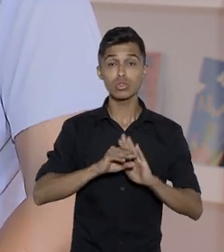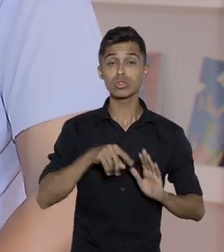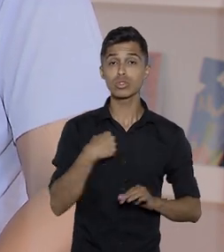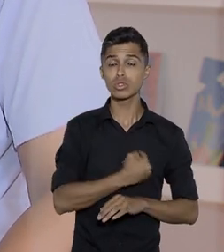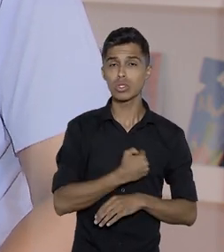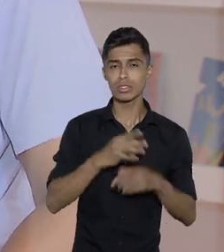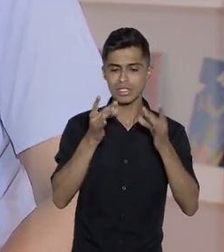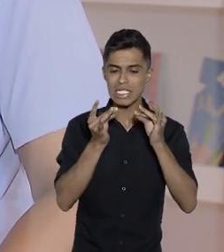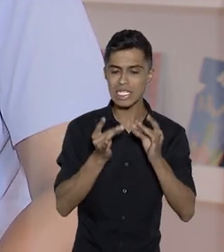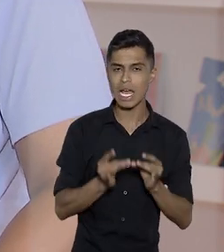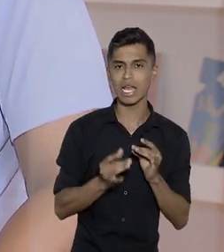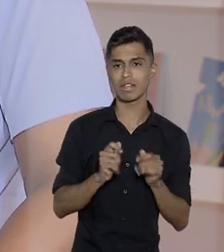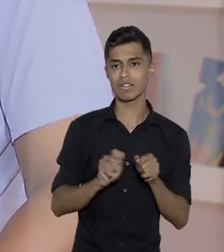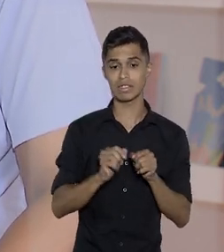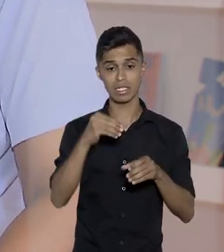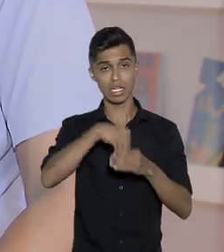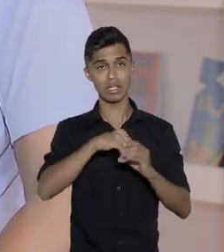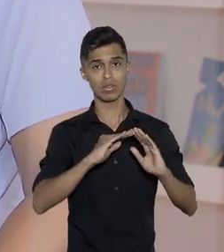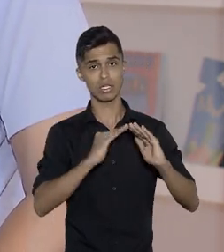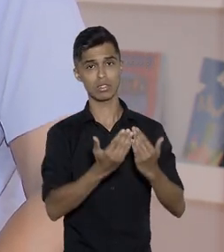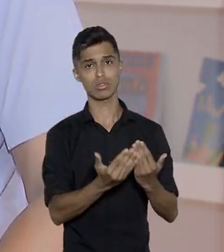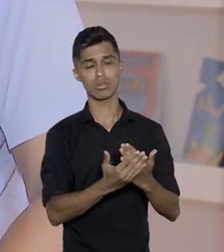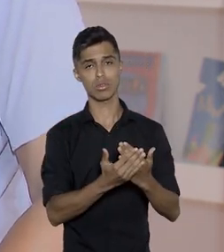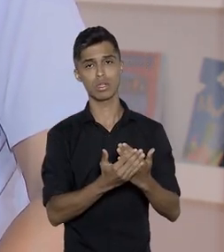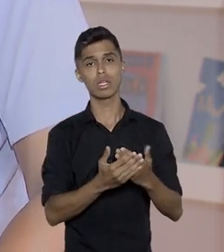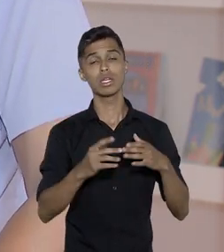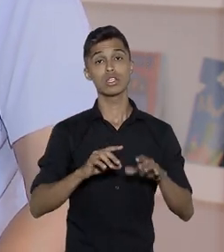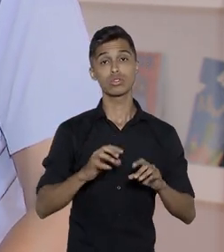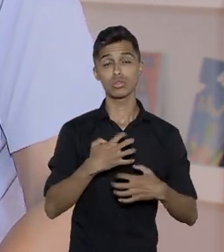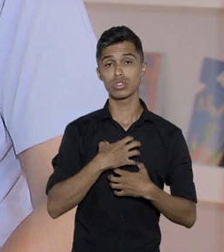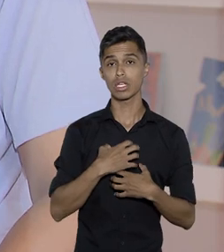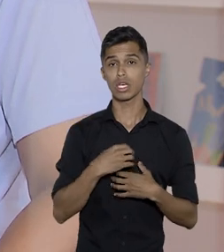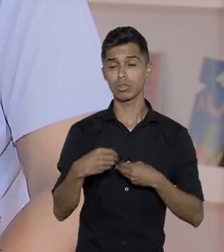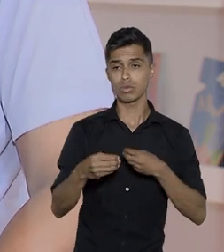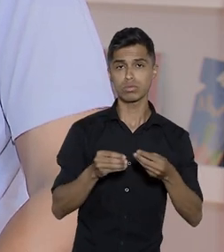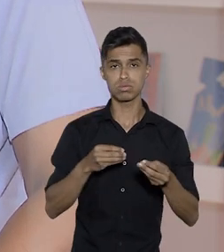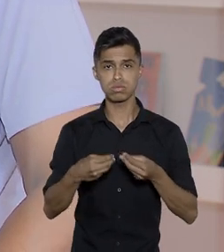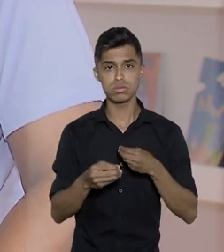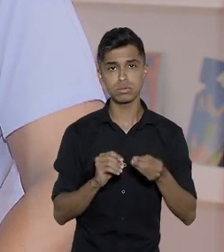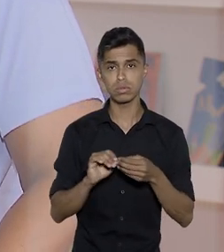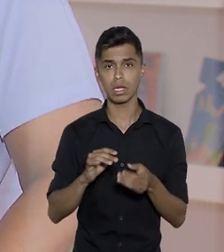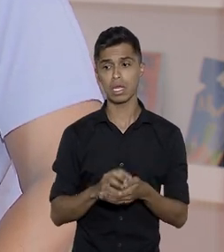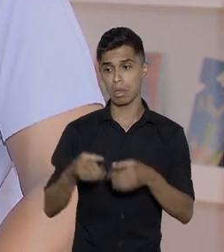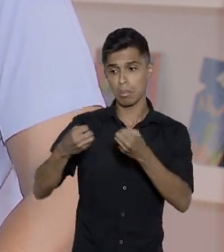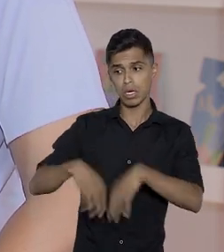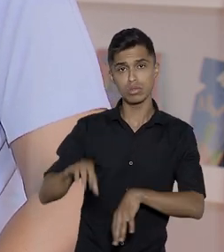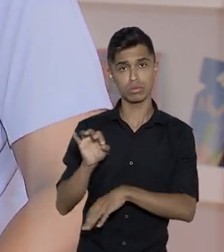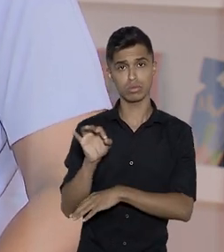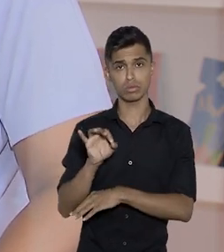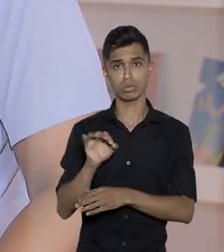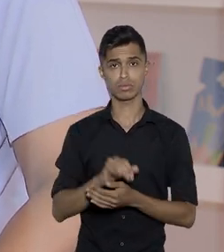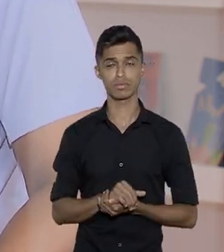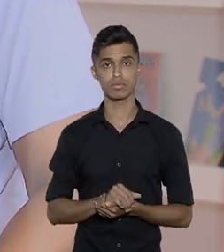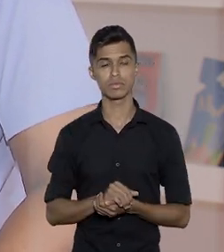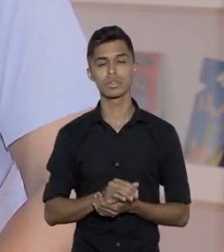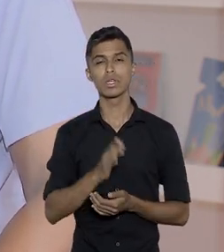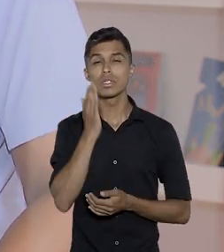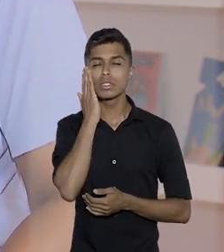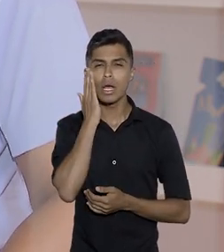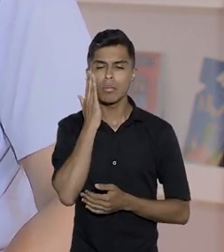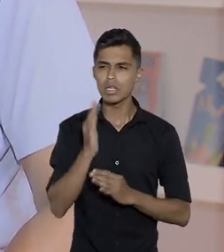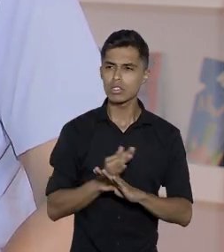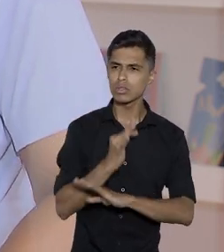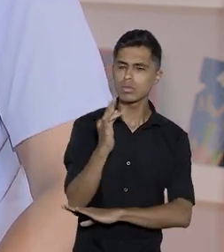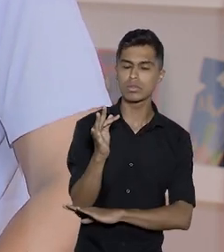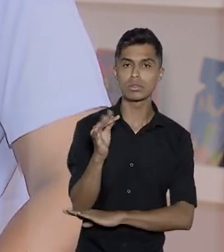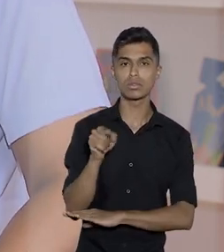fazer dentro da escola de uma forma dinâmica simples e sem prejuízos nenhum para criança sabendo que